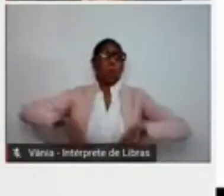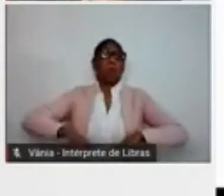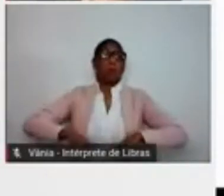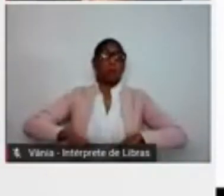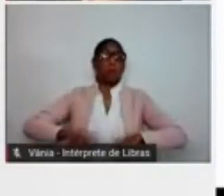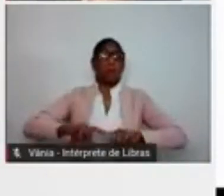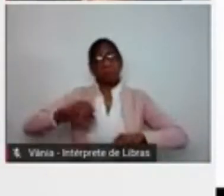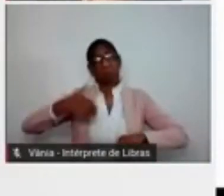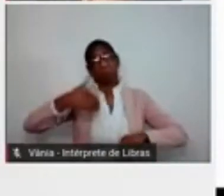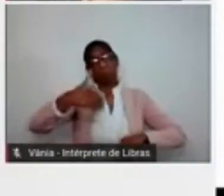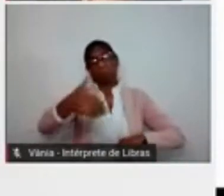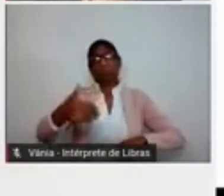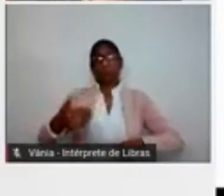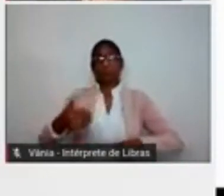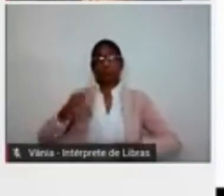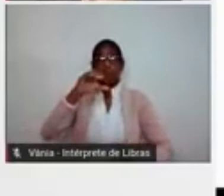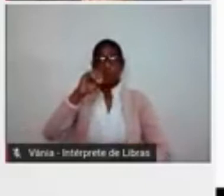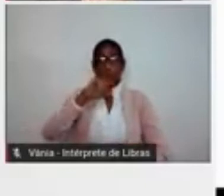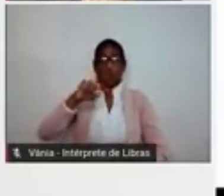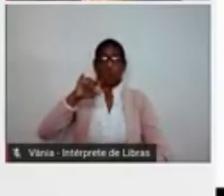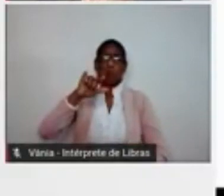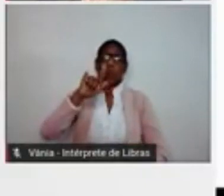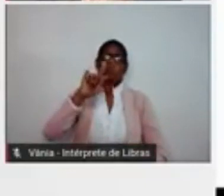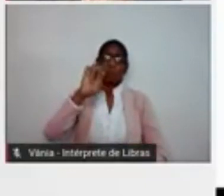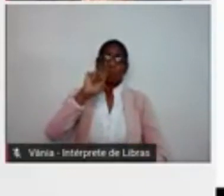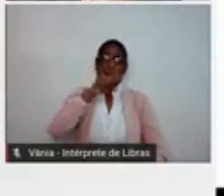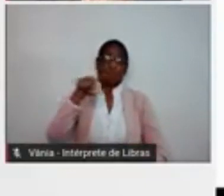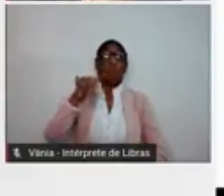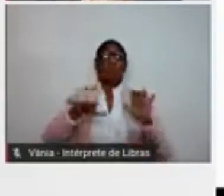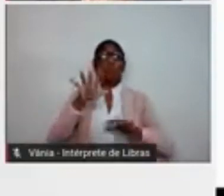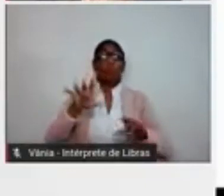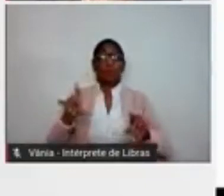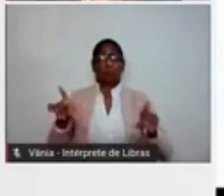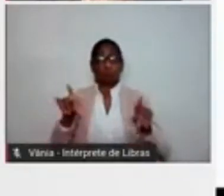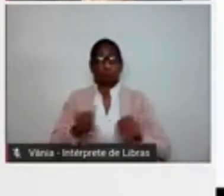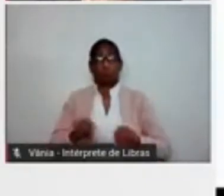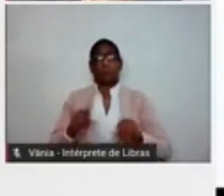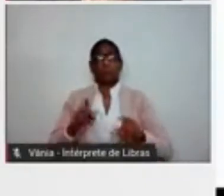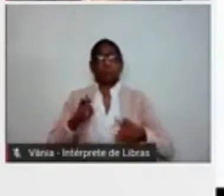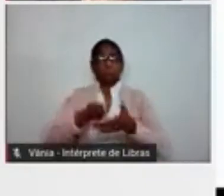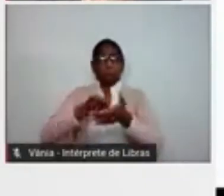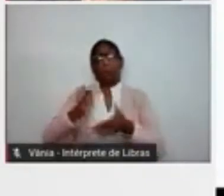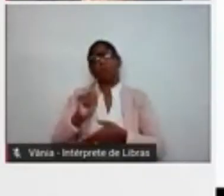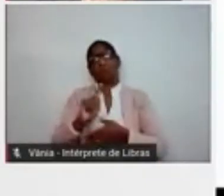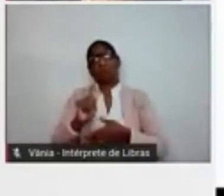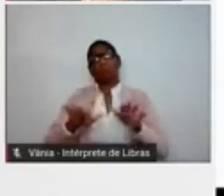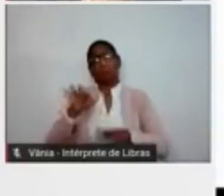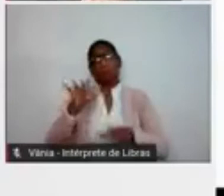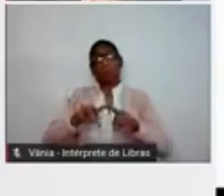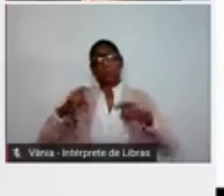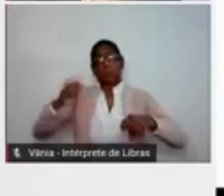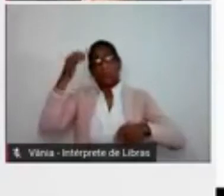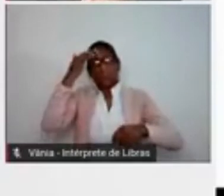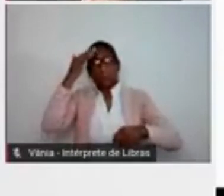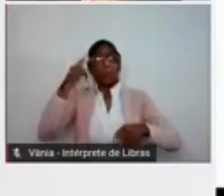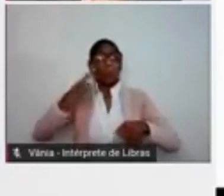em diante, com a cogestão, as regiões podem até ser menos restritivas, mas elas precisam saber o nível de risco que elas